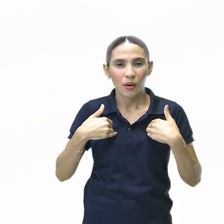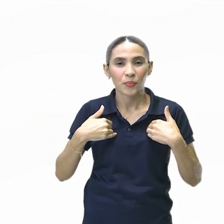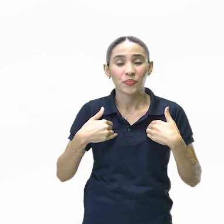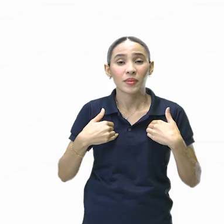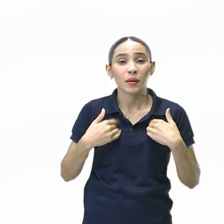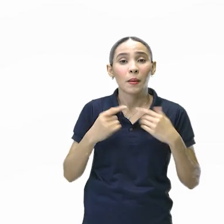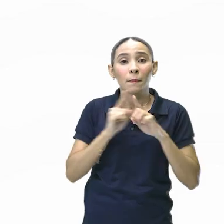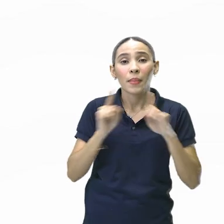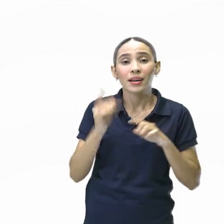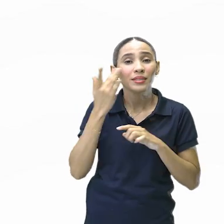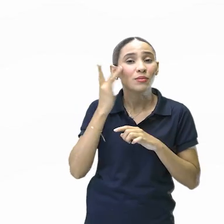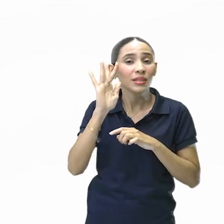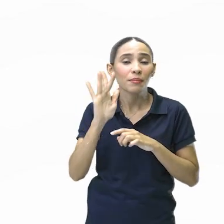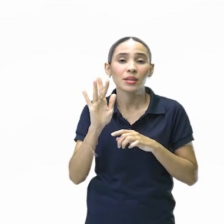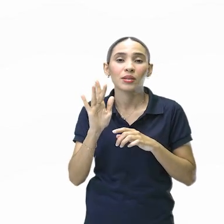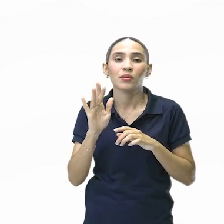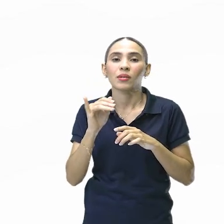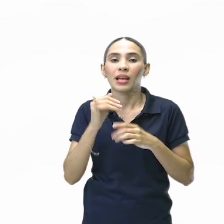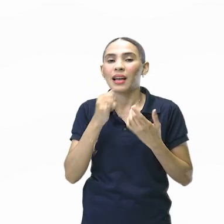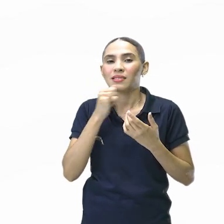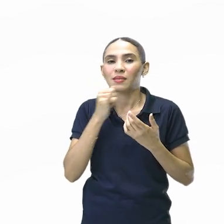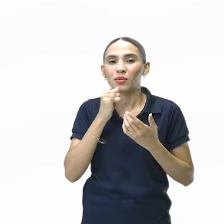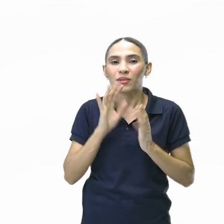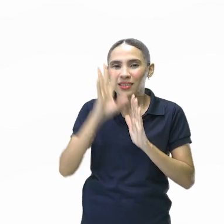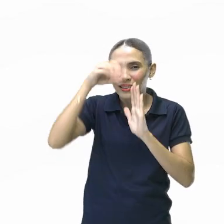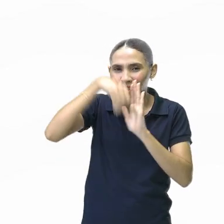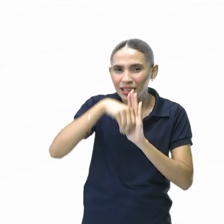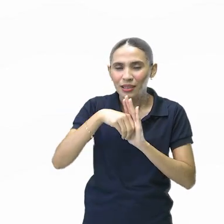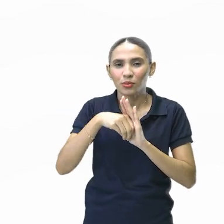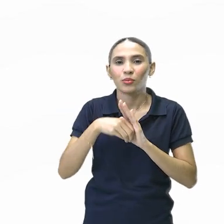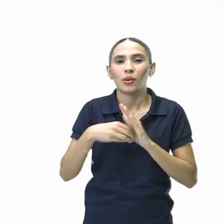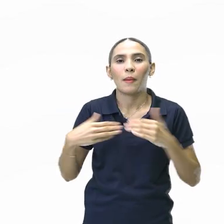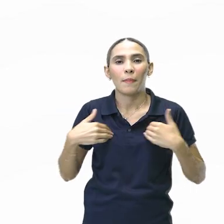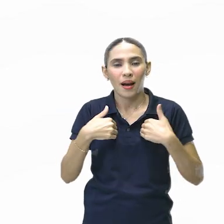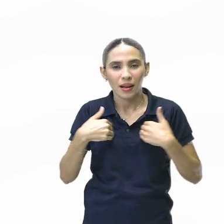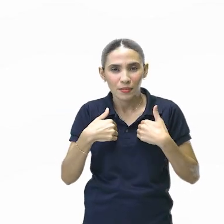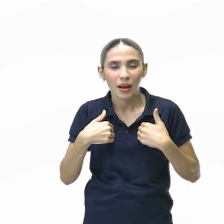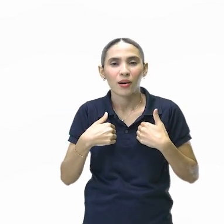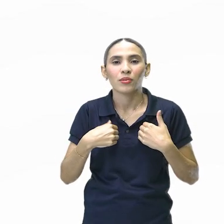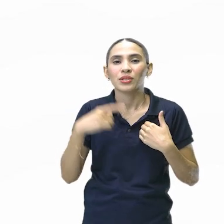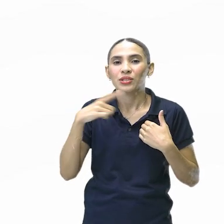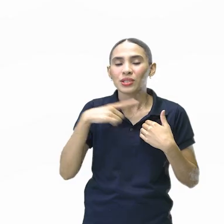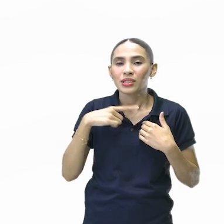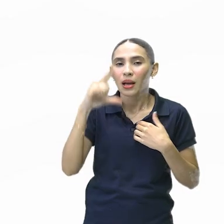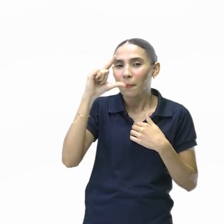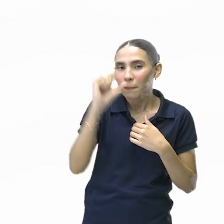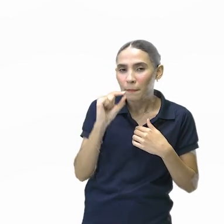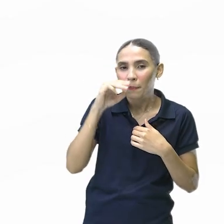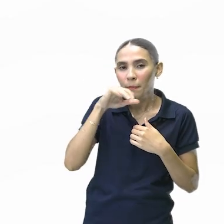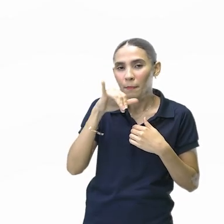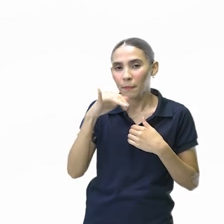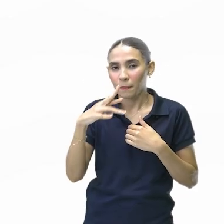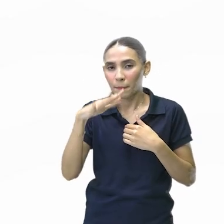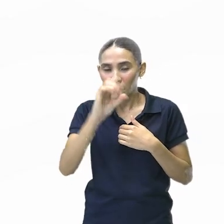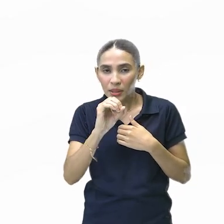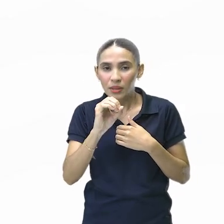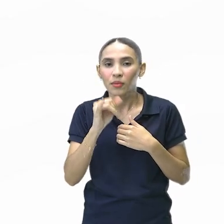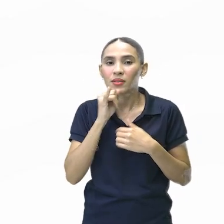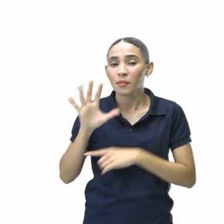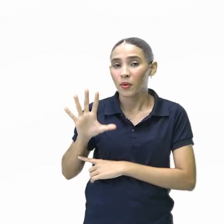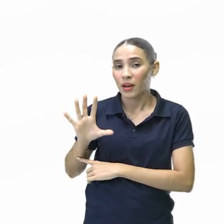sem saber que no estômago dos animais existiam aí esses micro-organismos, né? Onde